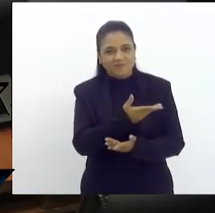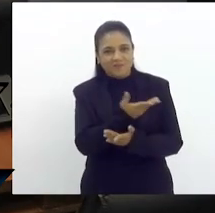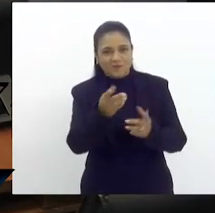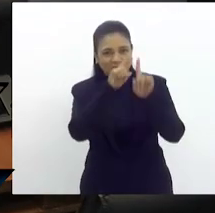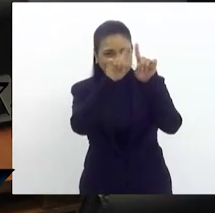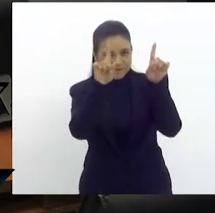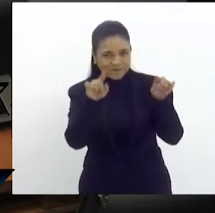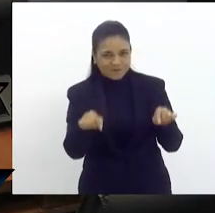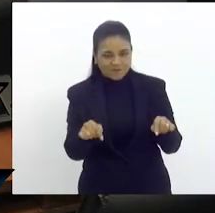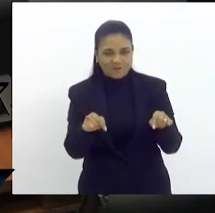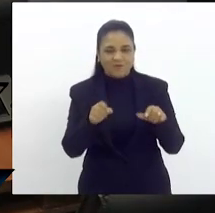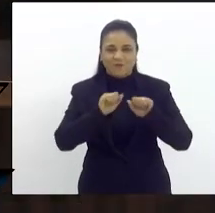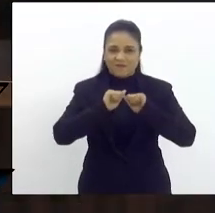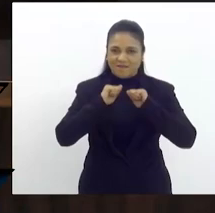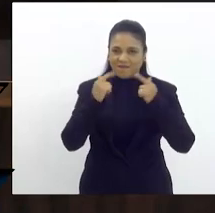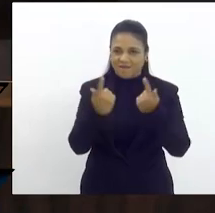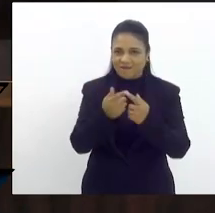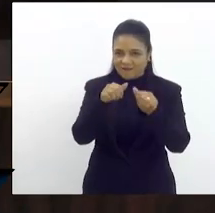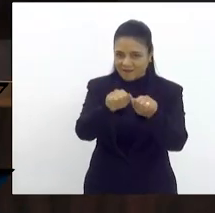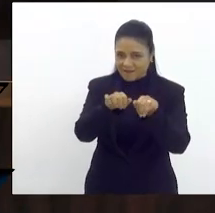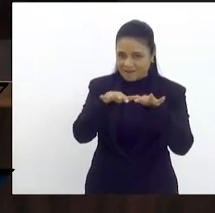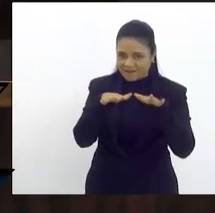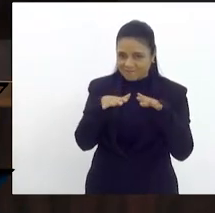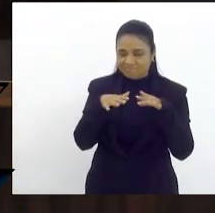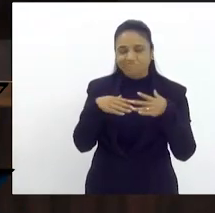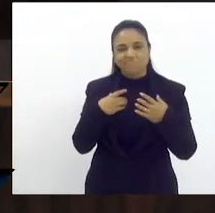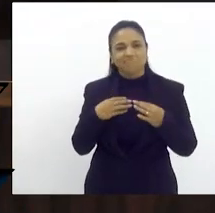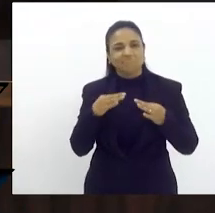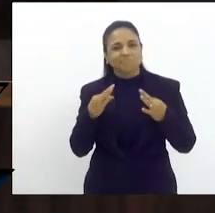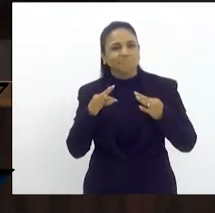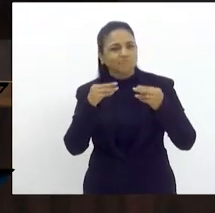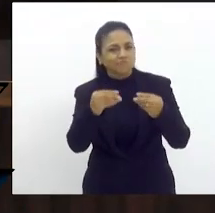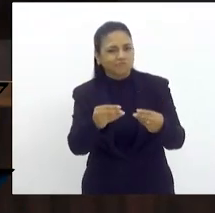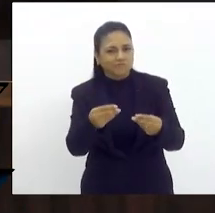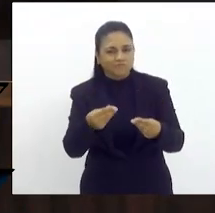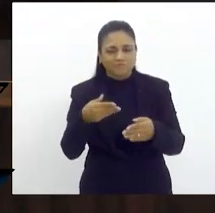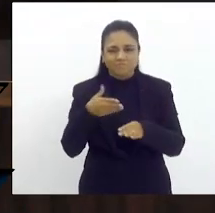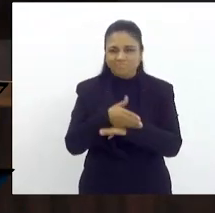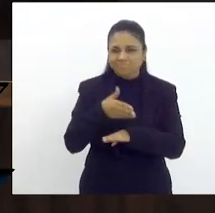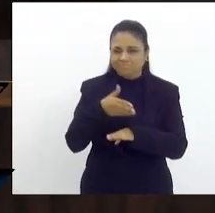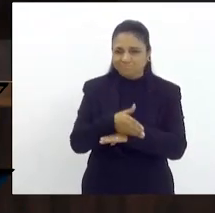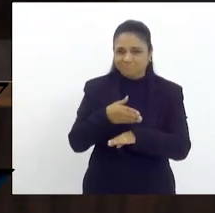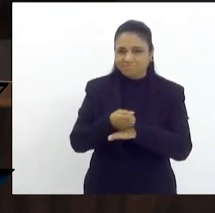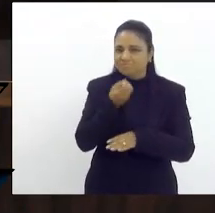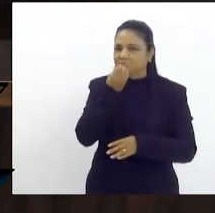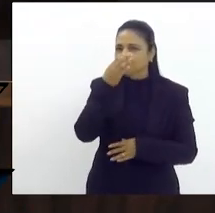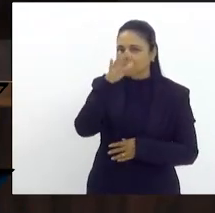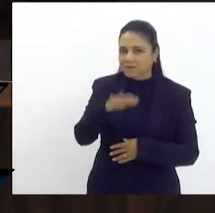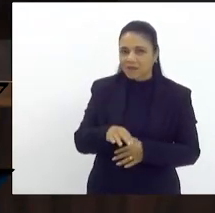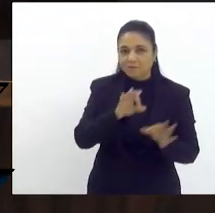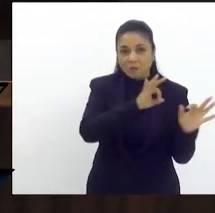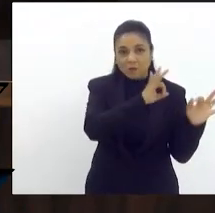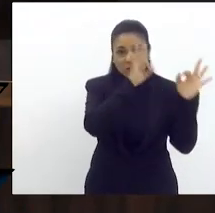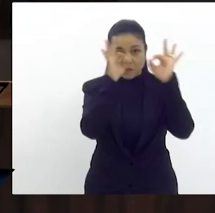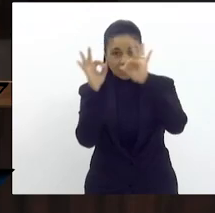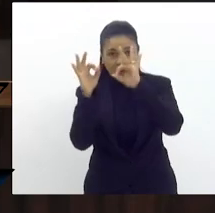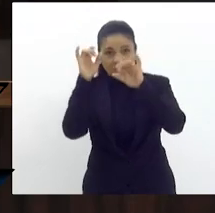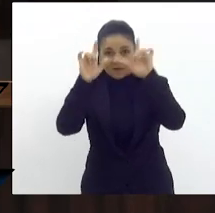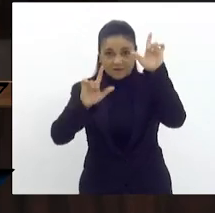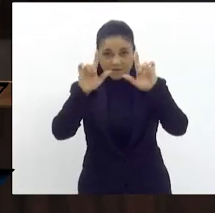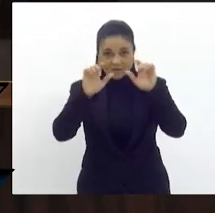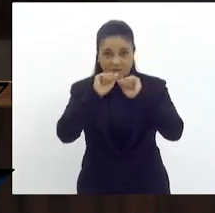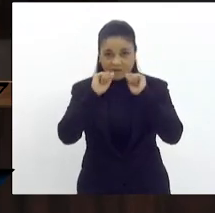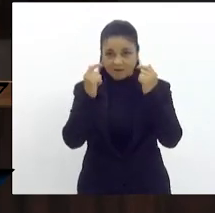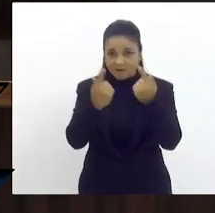todos os servidores da casa boa tarde a todos aqui presente Boa tarde a todos que nos assiste aqui pela tv alerj